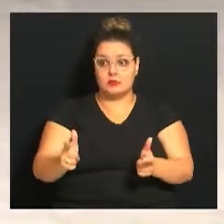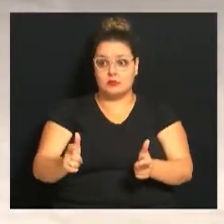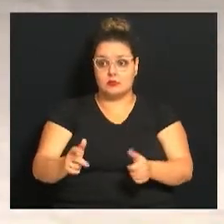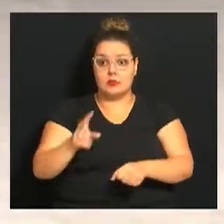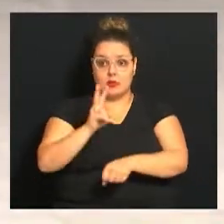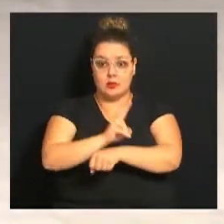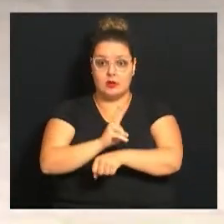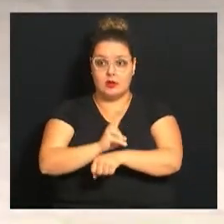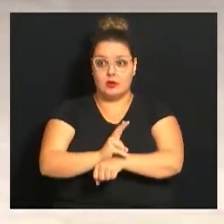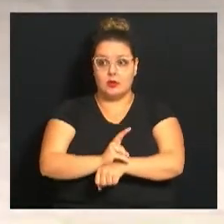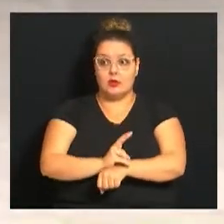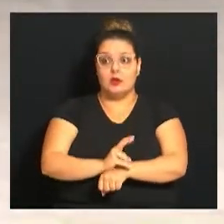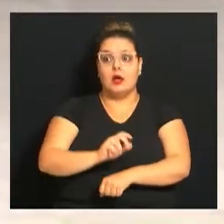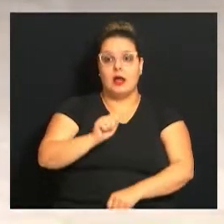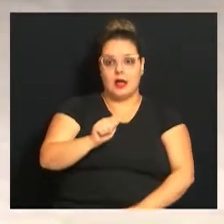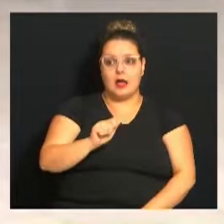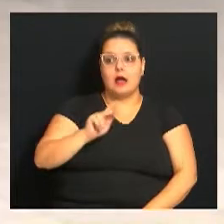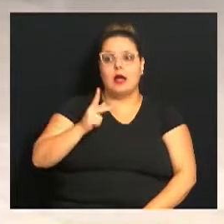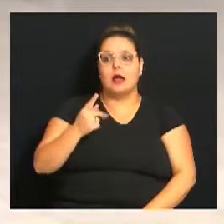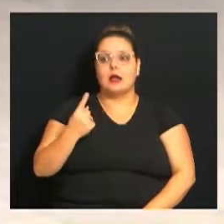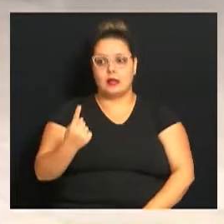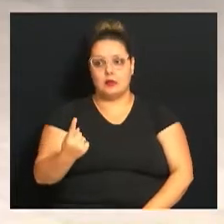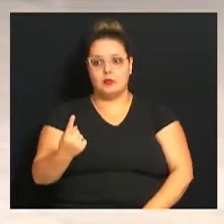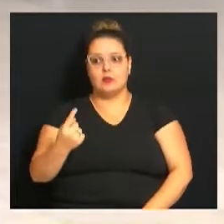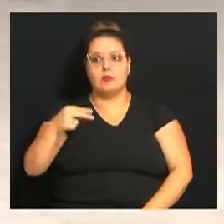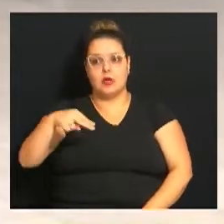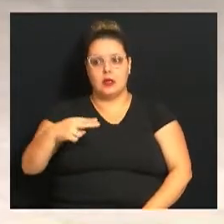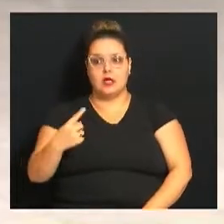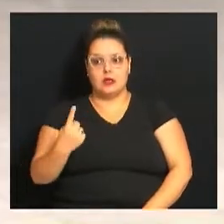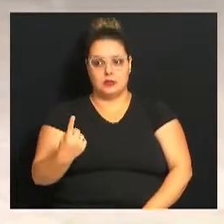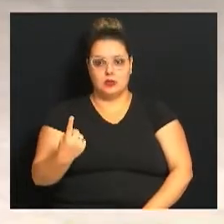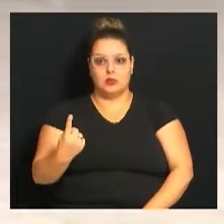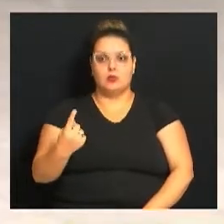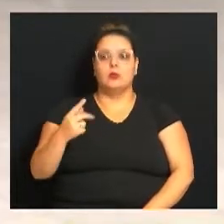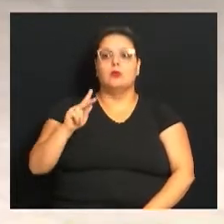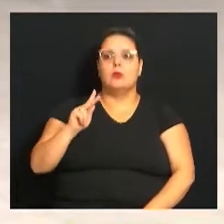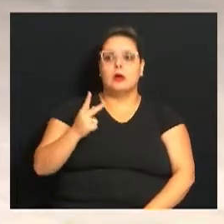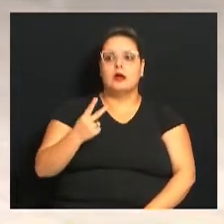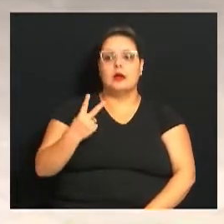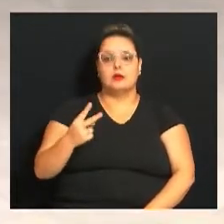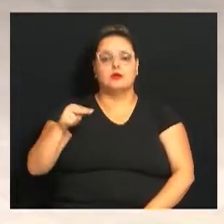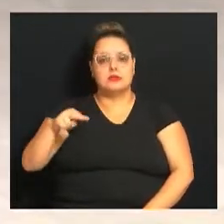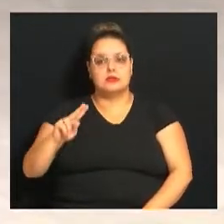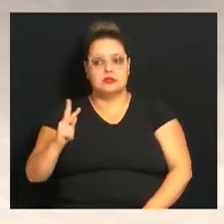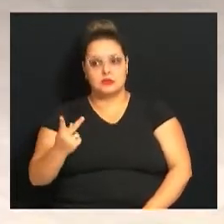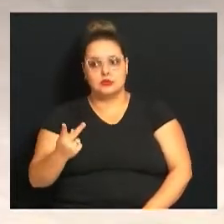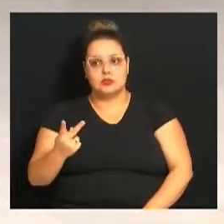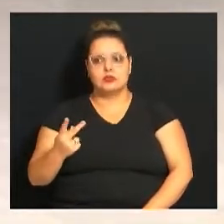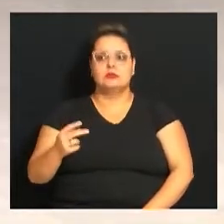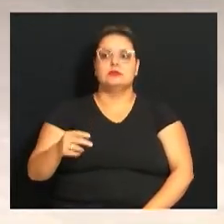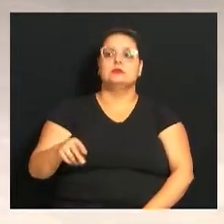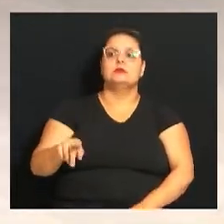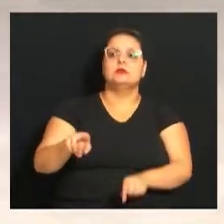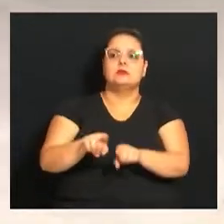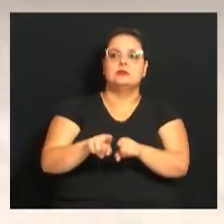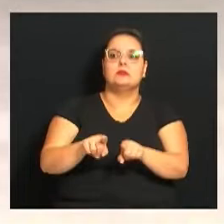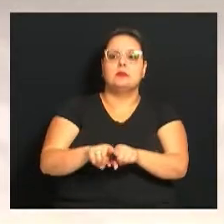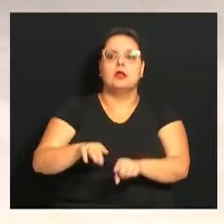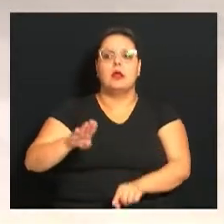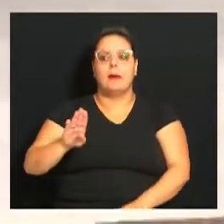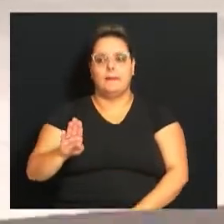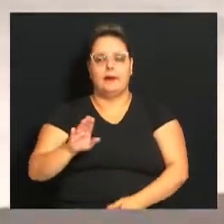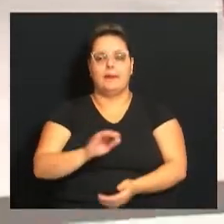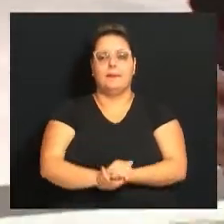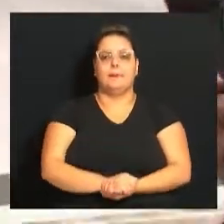A, H1N1 e H3N2 e também B. Vamos conversar ao vivo com a Chaula Vizelli, que é articuladora